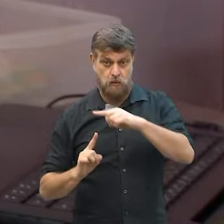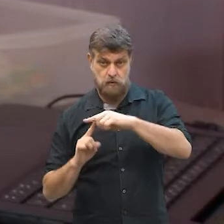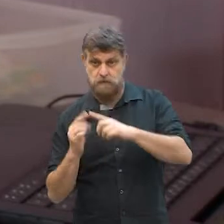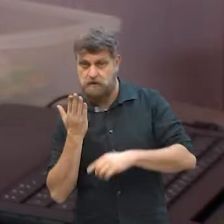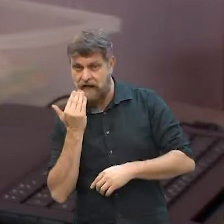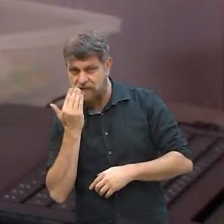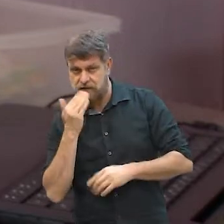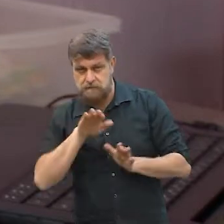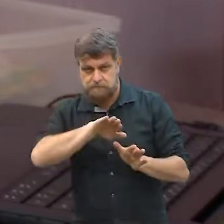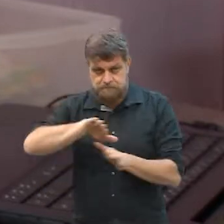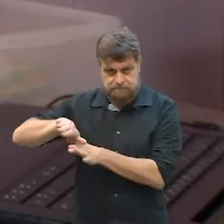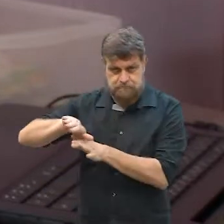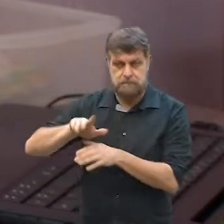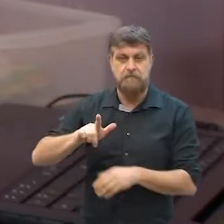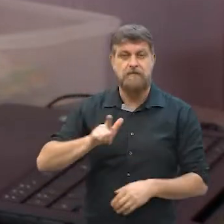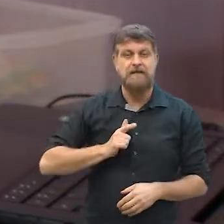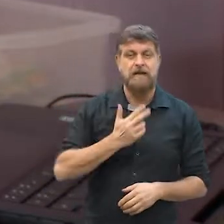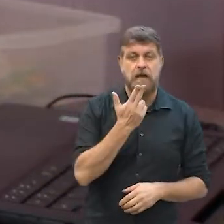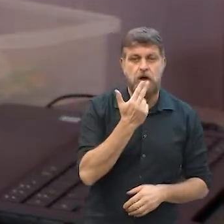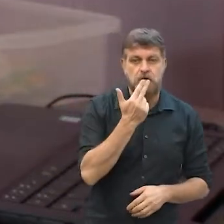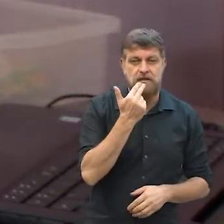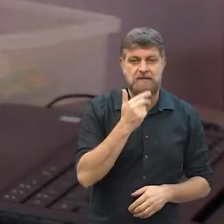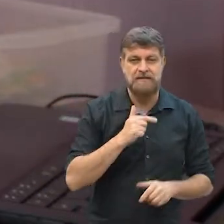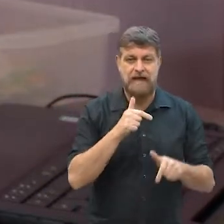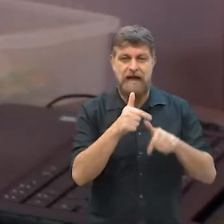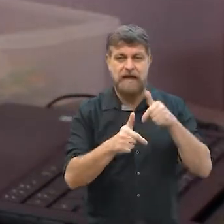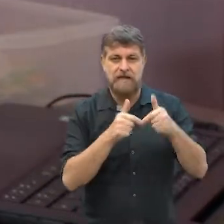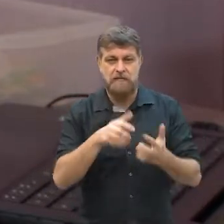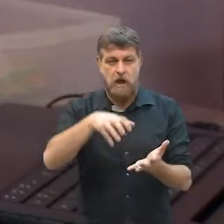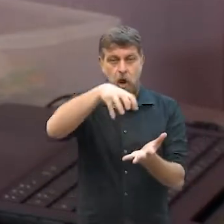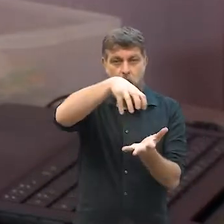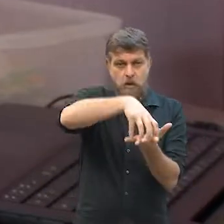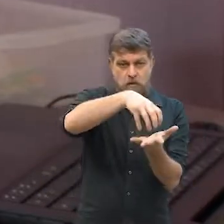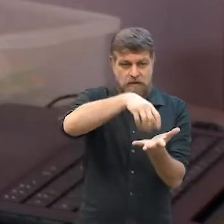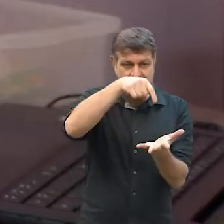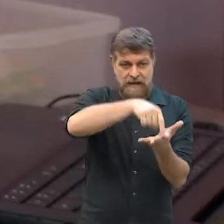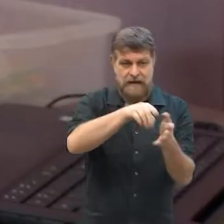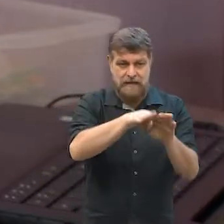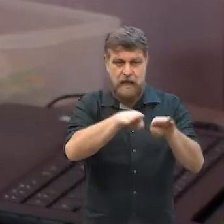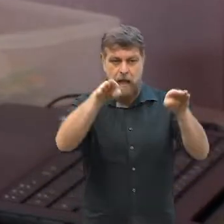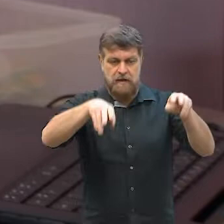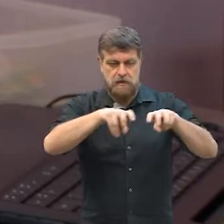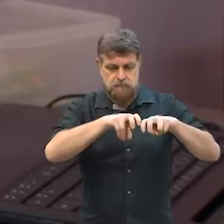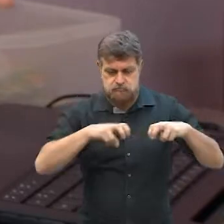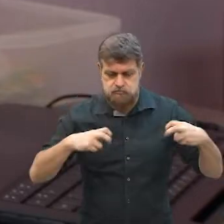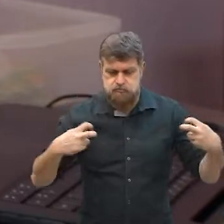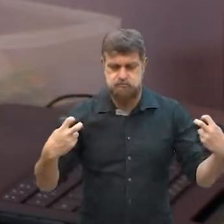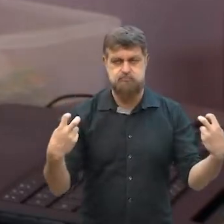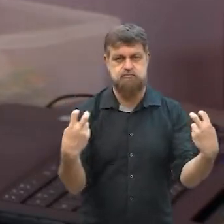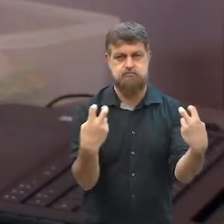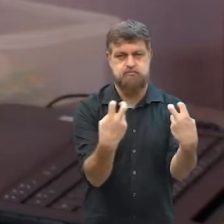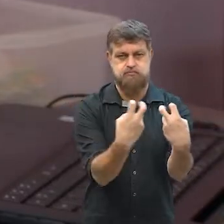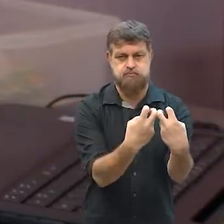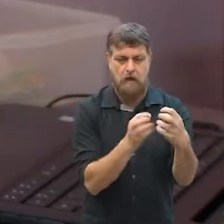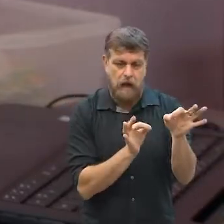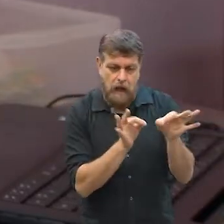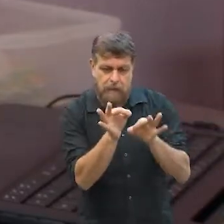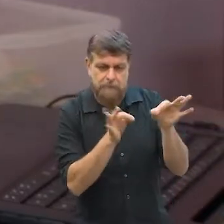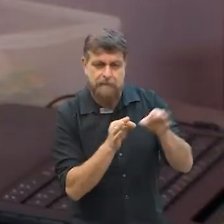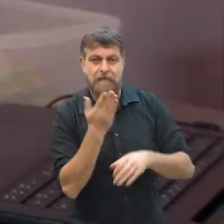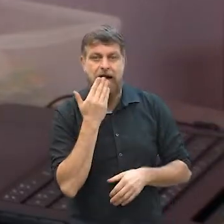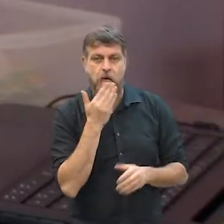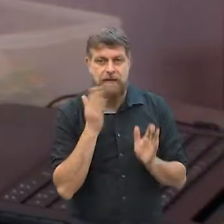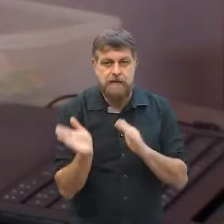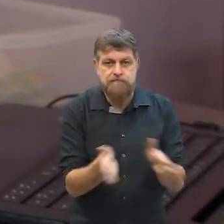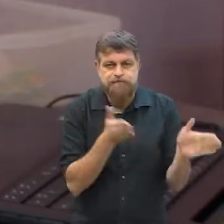trabalha mais em unidades de refeições coletivas, que também vai trabalhar com a